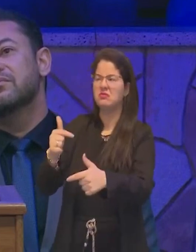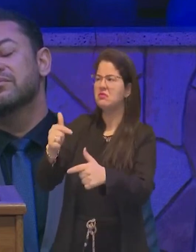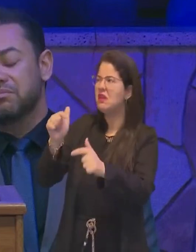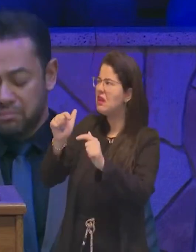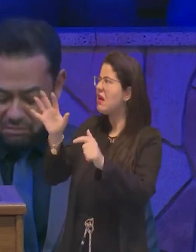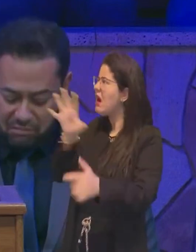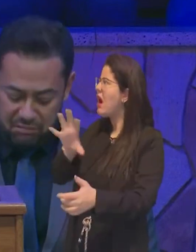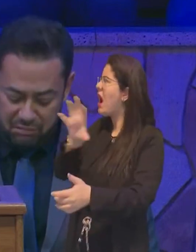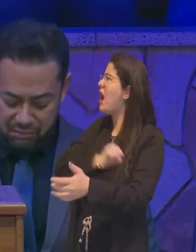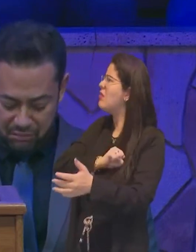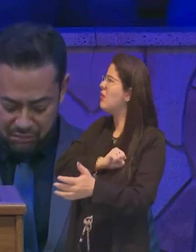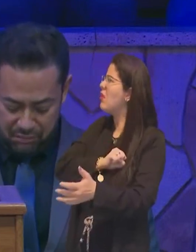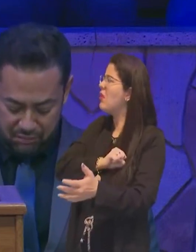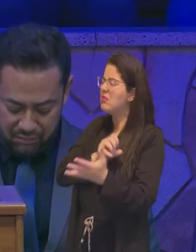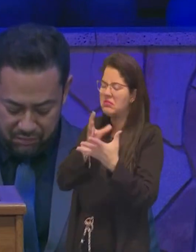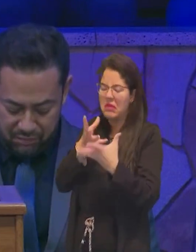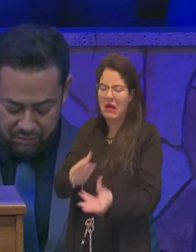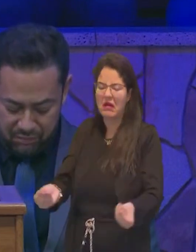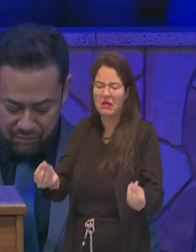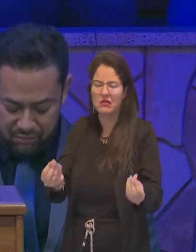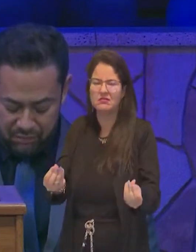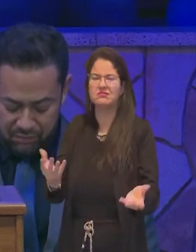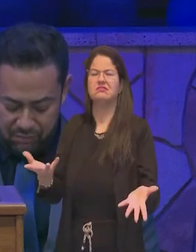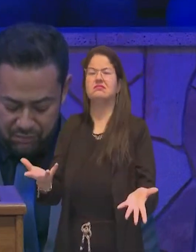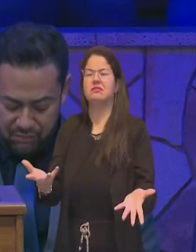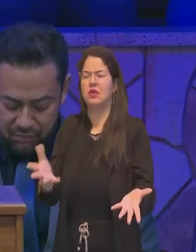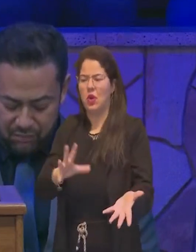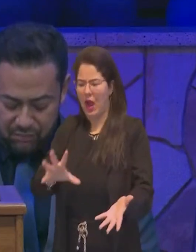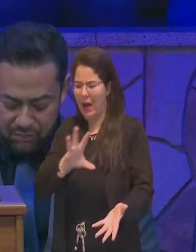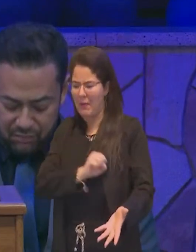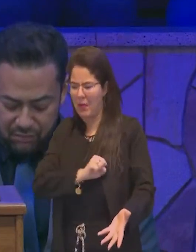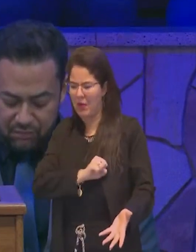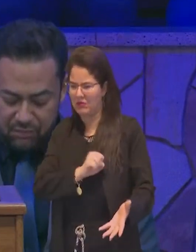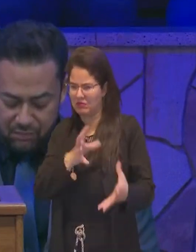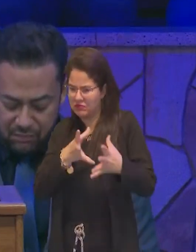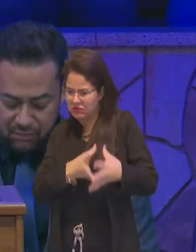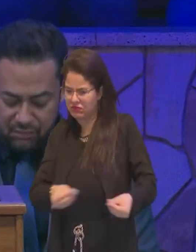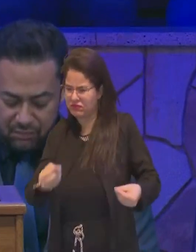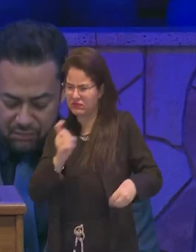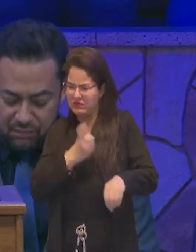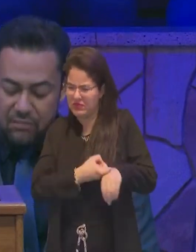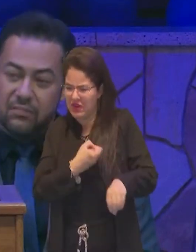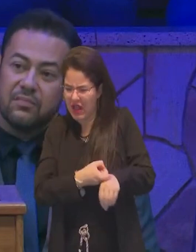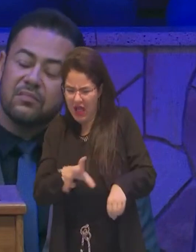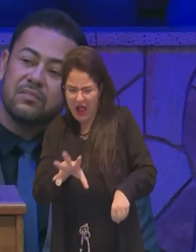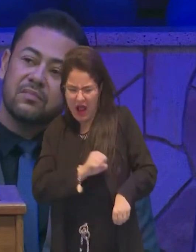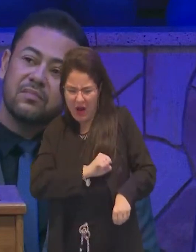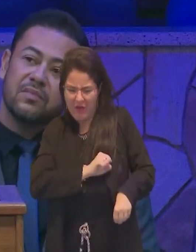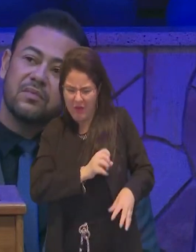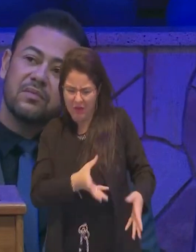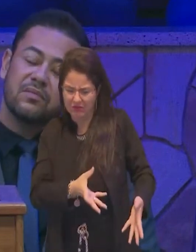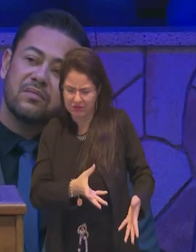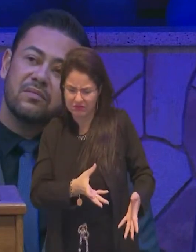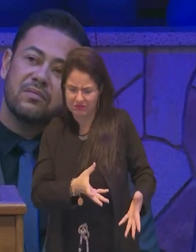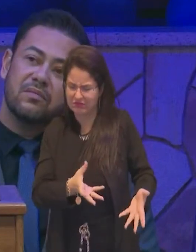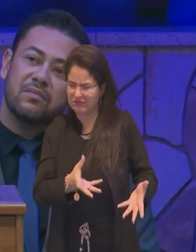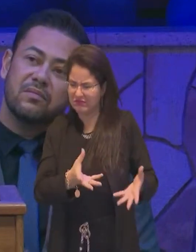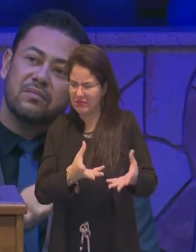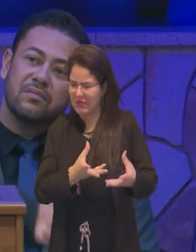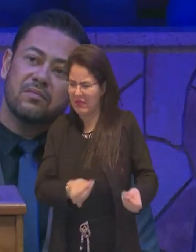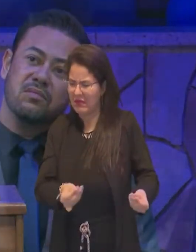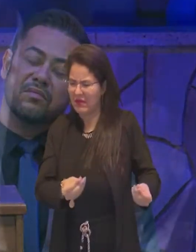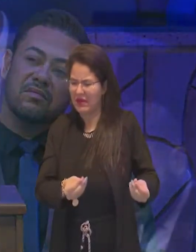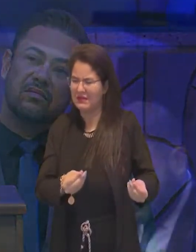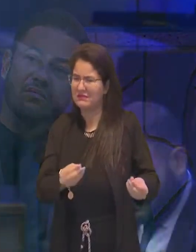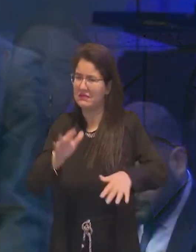a Cristo inicialmente? Será que o nosso amor esfriou? Será que está na hora de nós voltarmos aonde